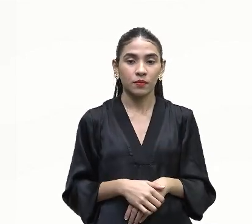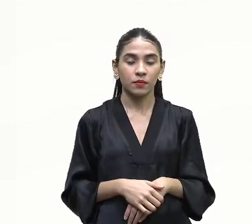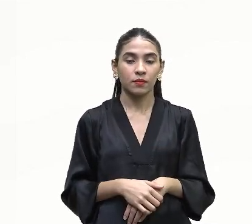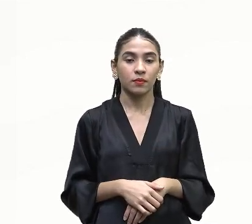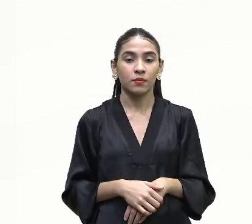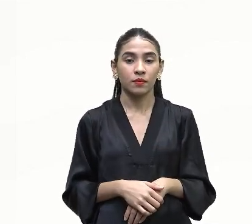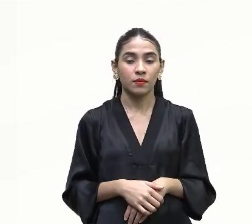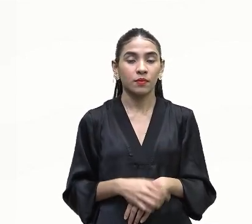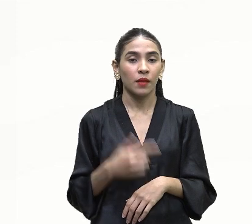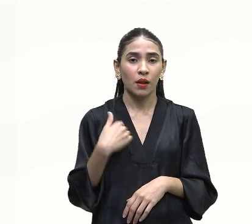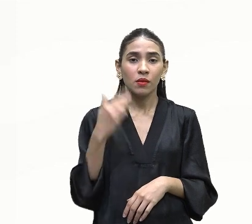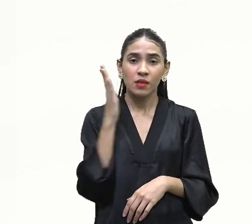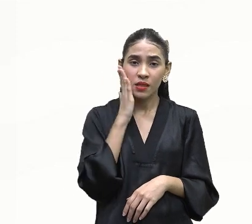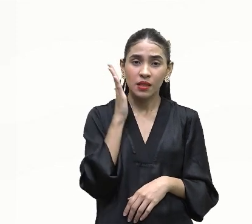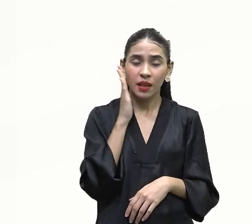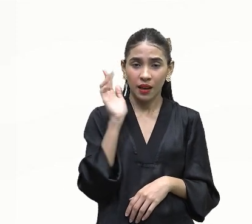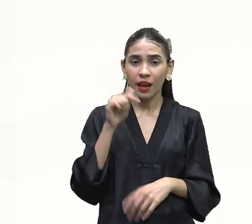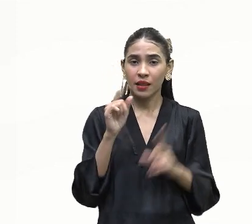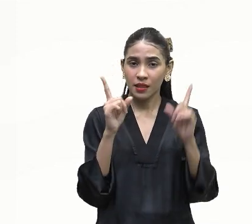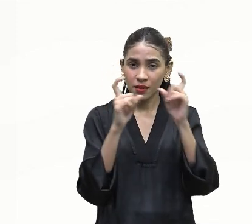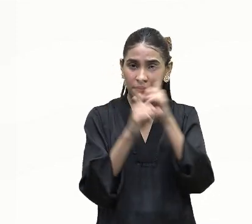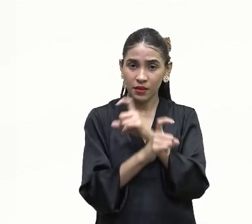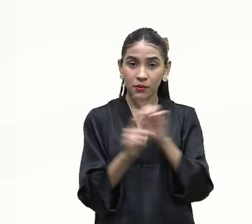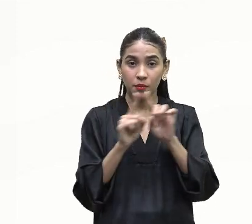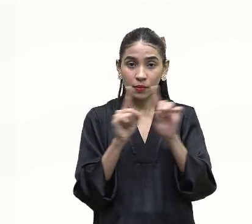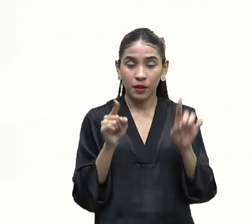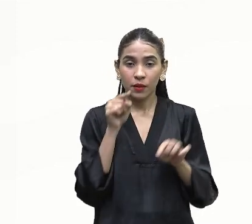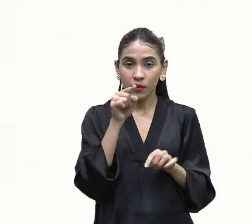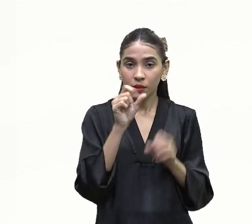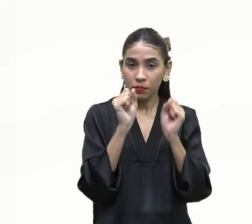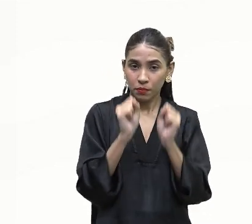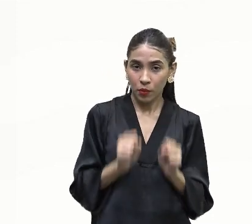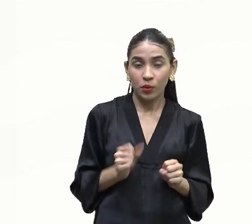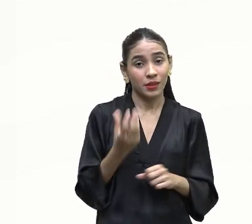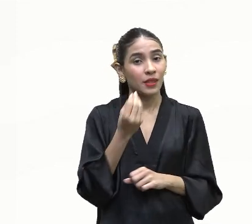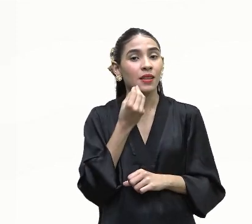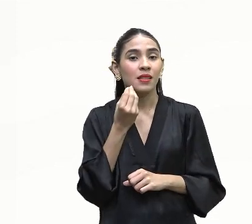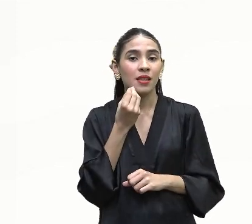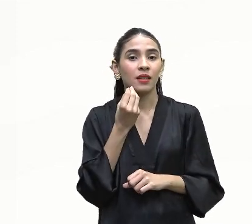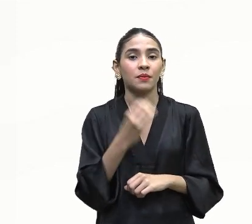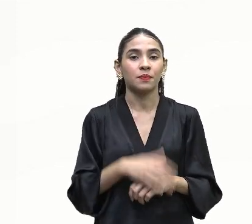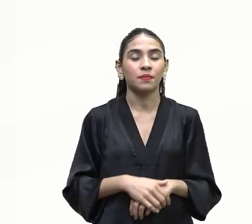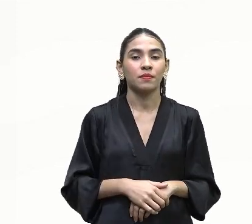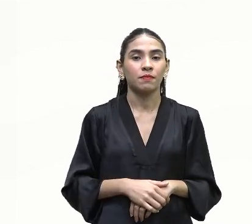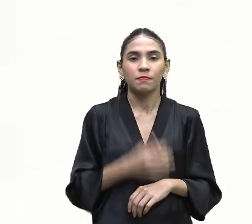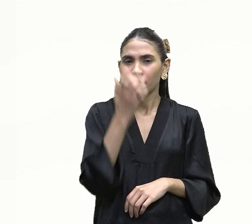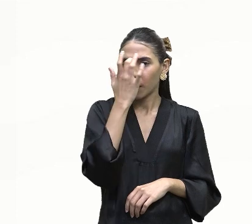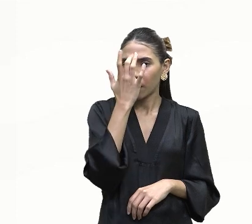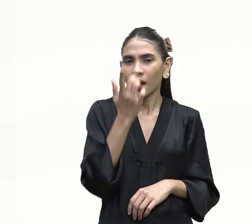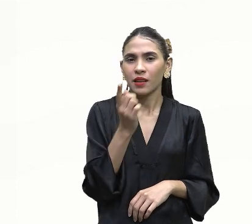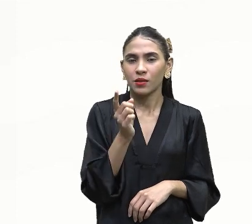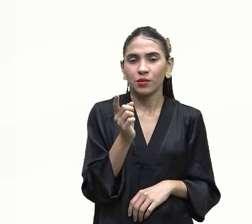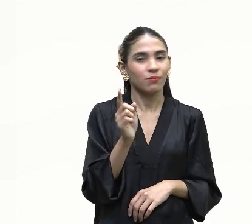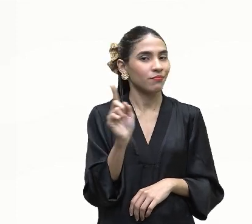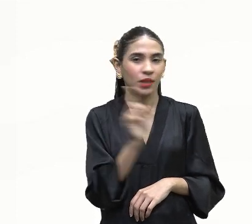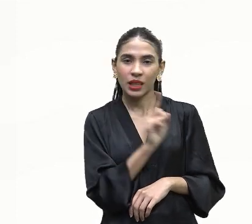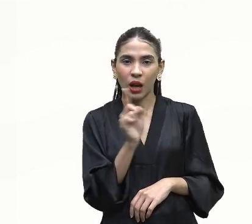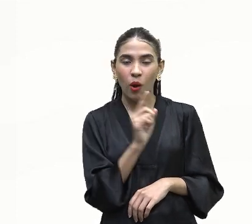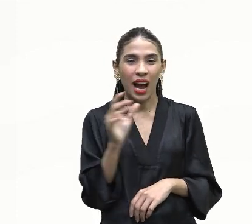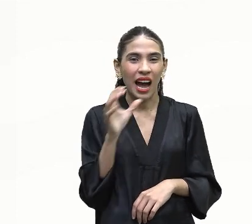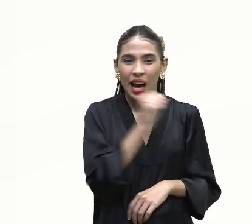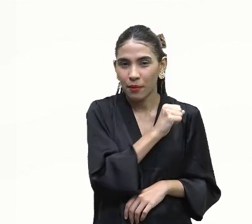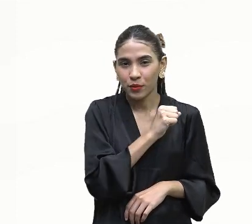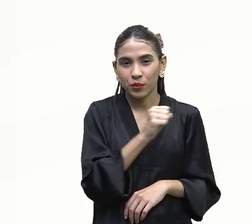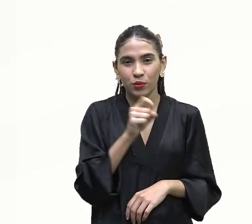Eu sei que é difícil, mas você pode tentar. Não é fácil, não é de imediato